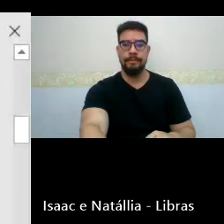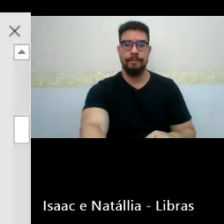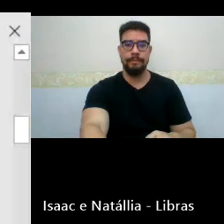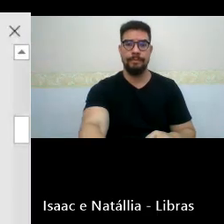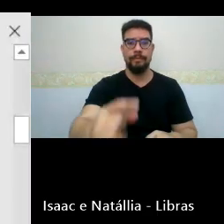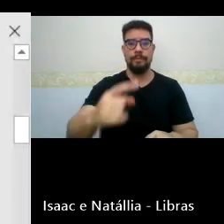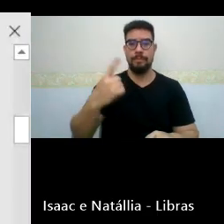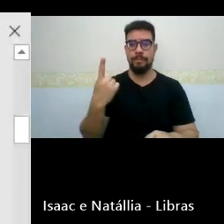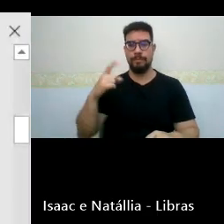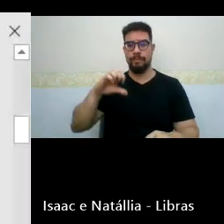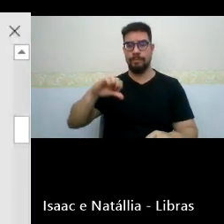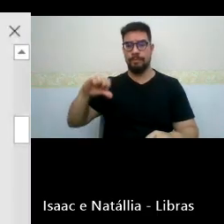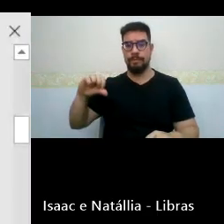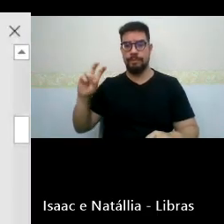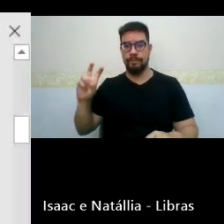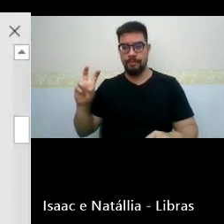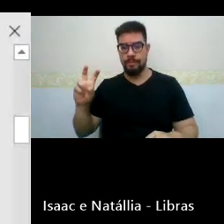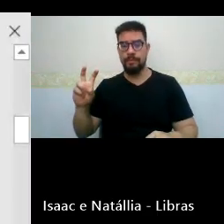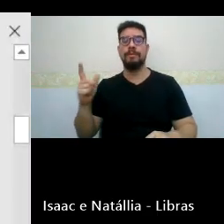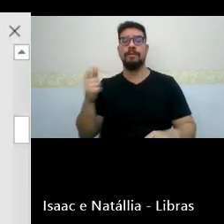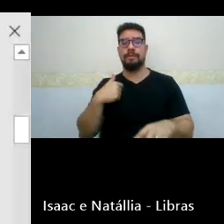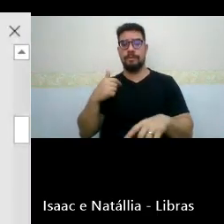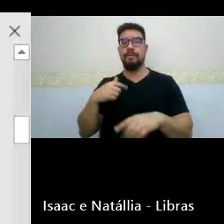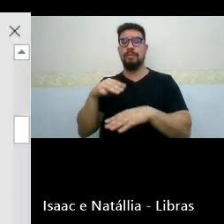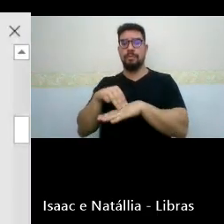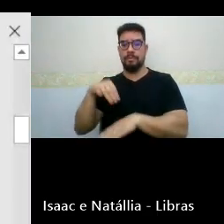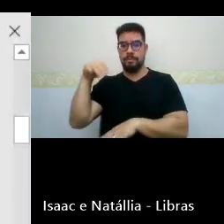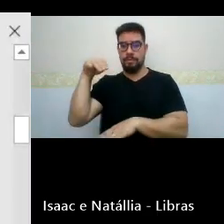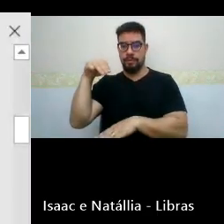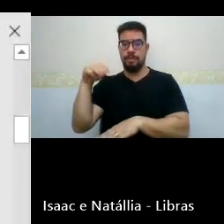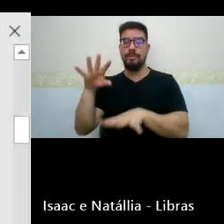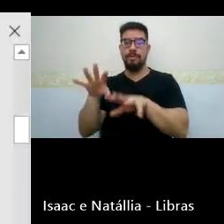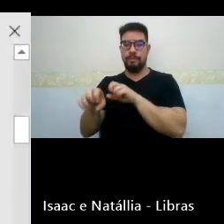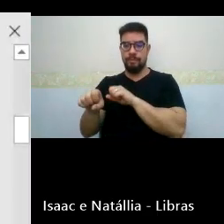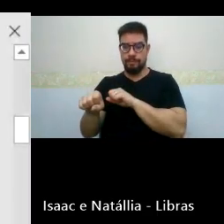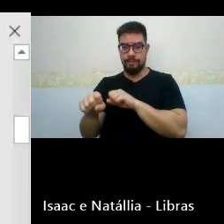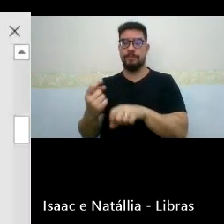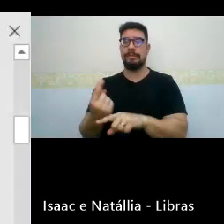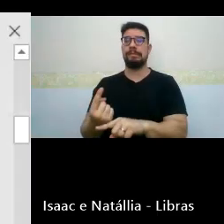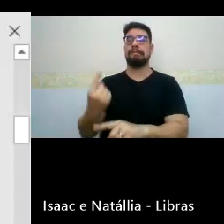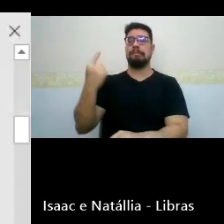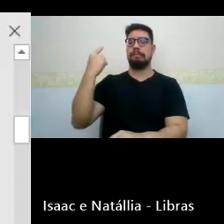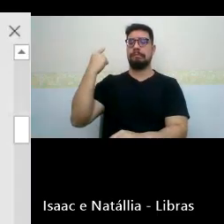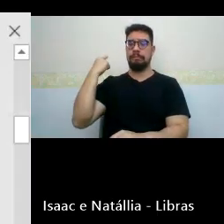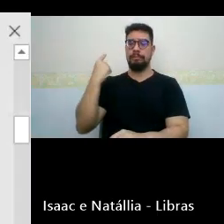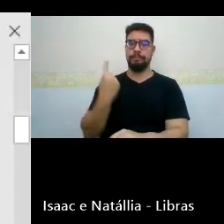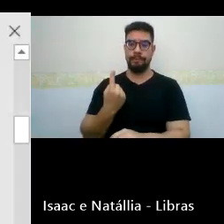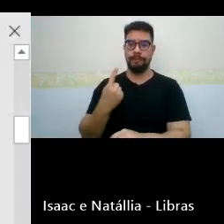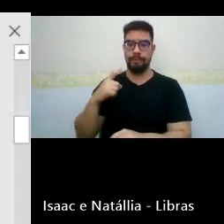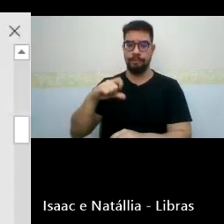estava terminando meu mestrado, né? Se lá em 1995